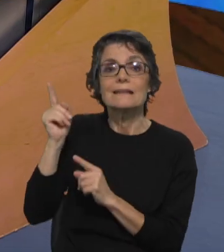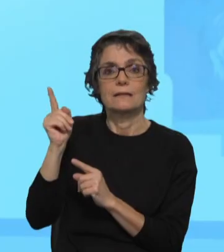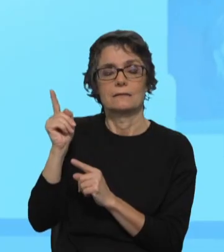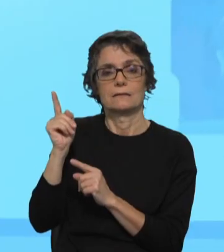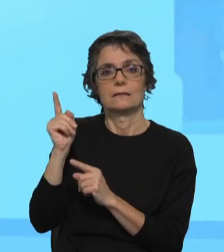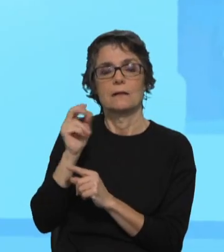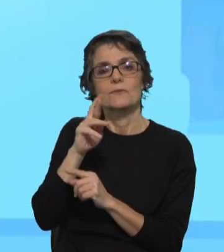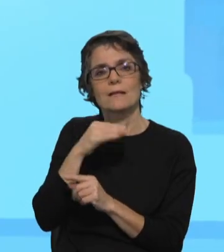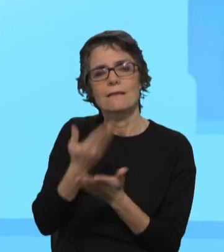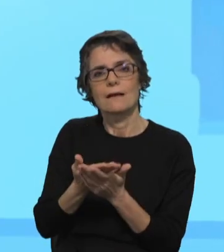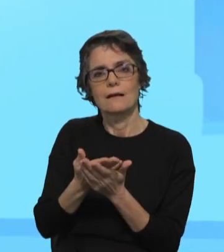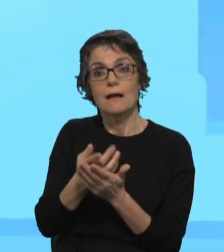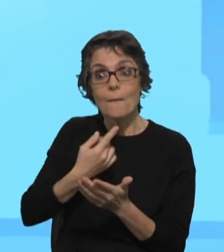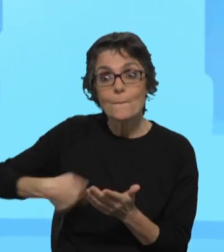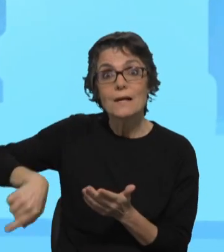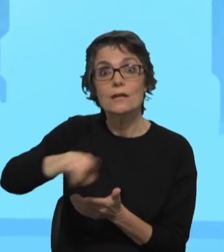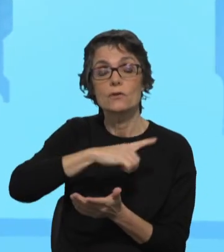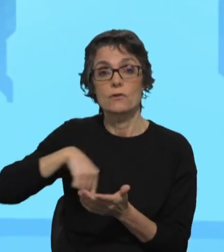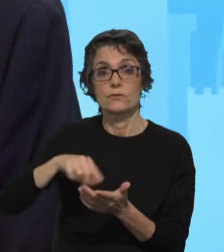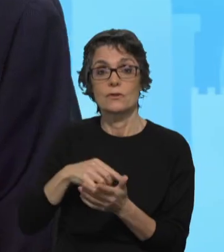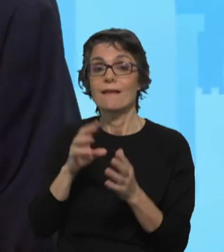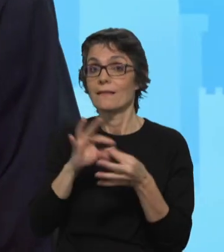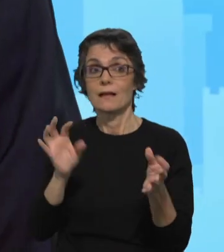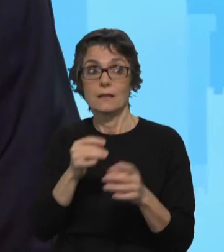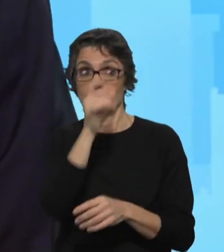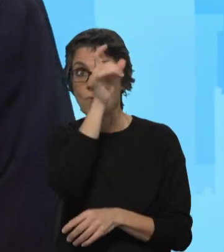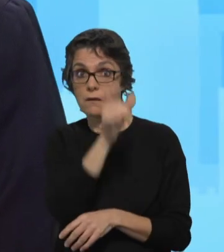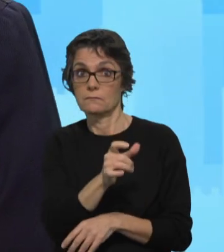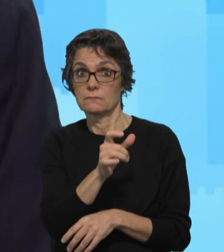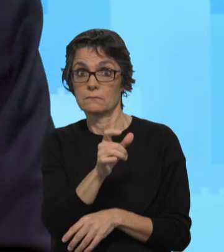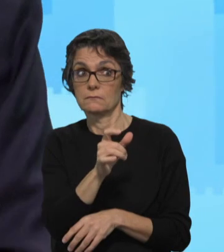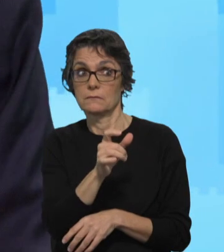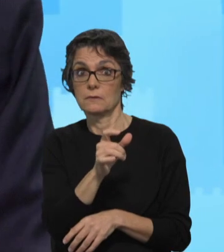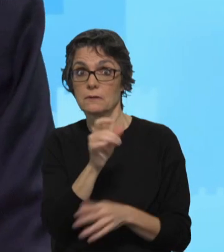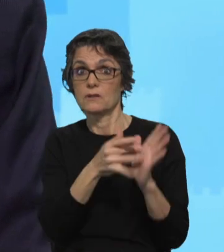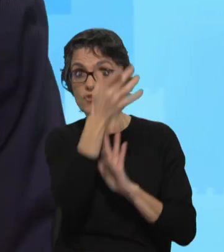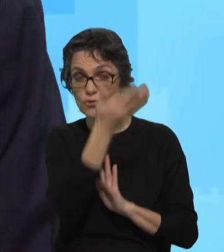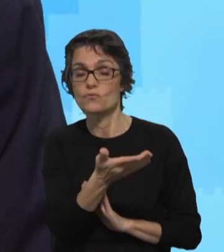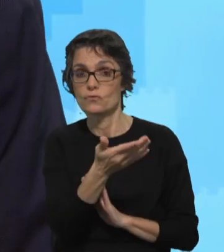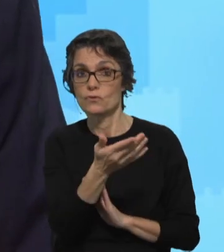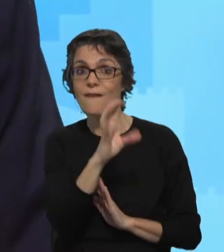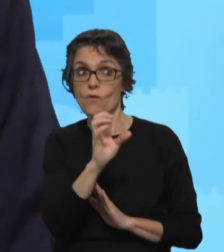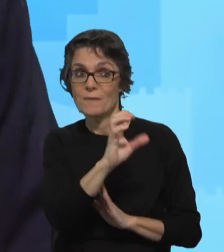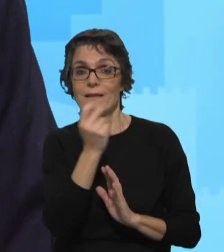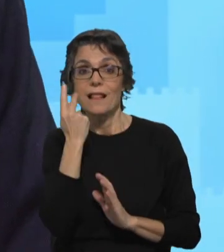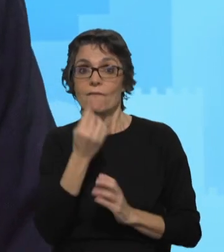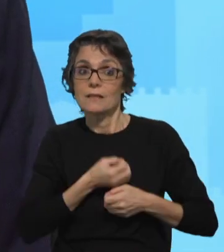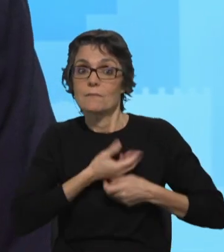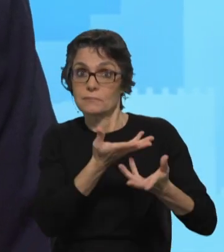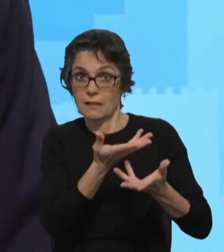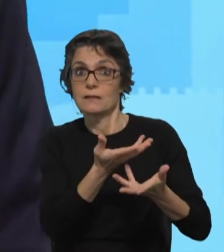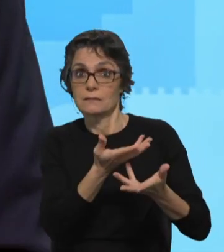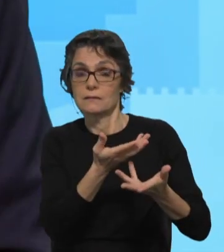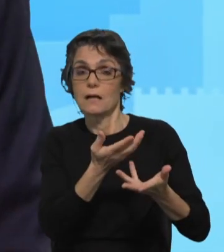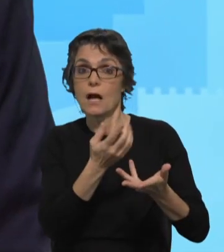também, em geral, um compromisso de, à semelhança de Jesus, vivendo na tal lógica do dom, de alguma maneira estaremos mais perto de